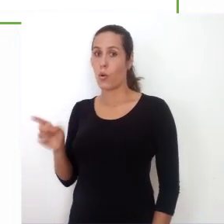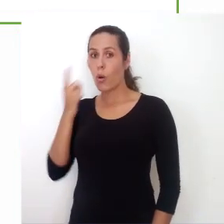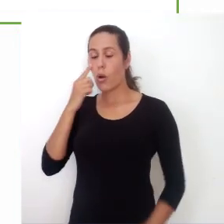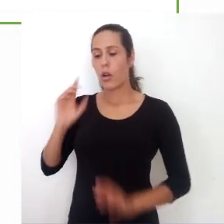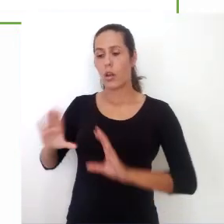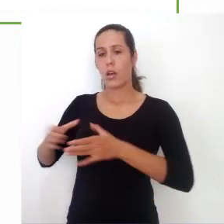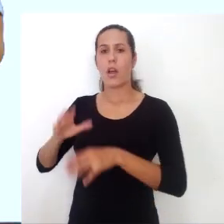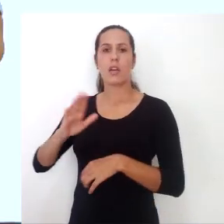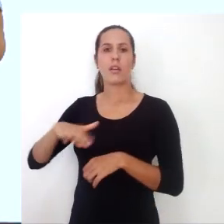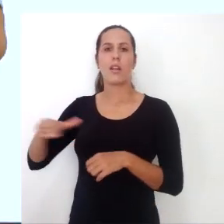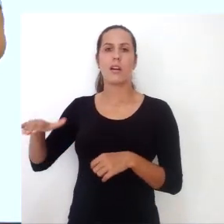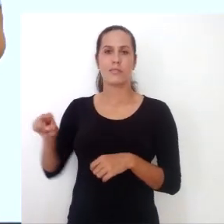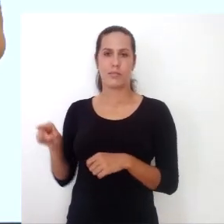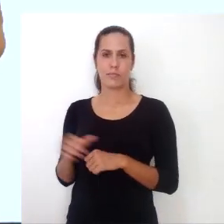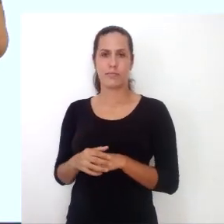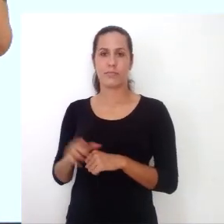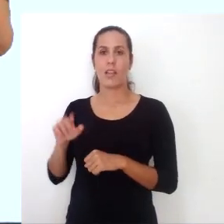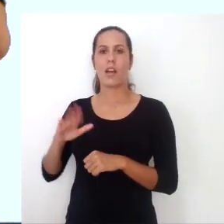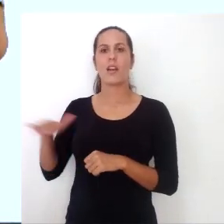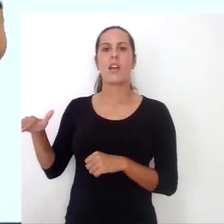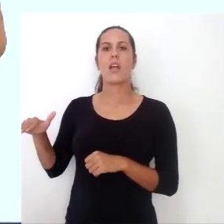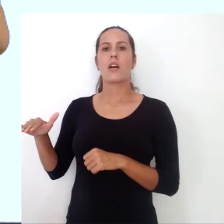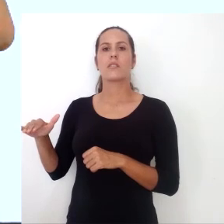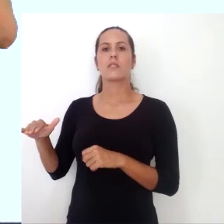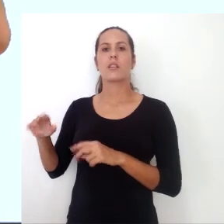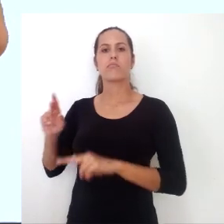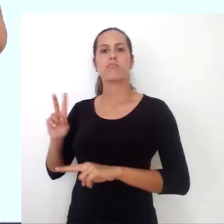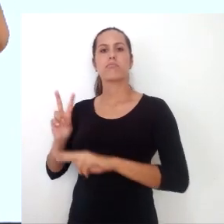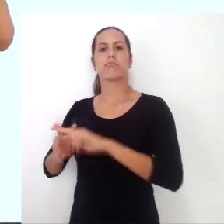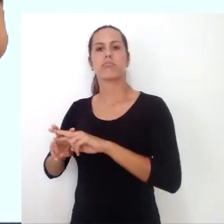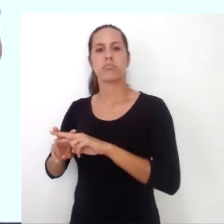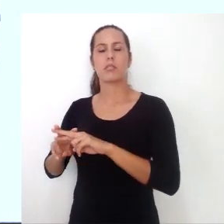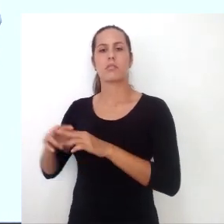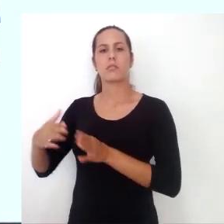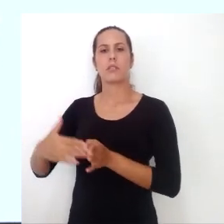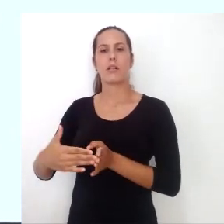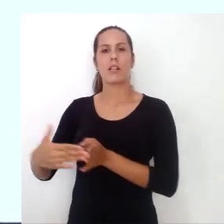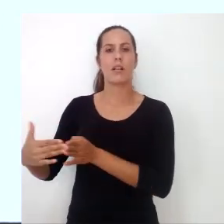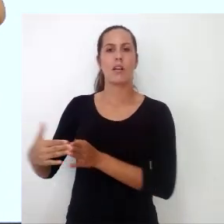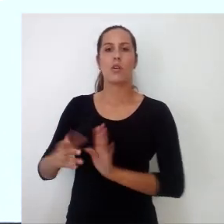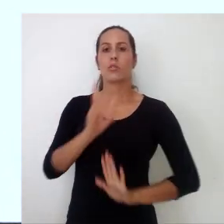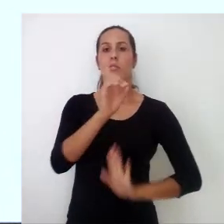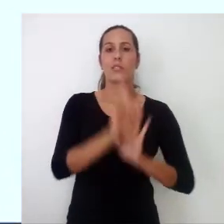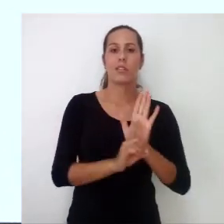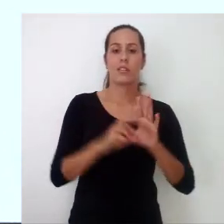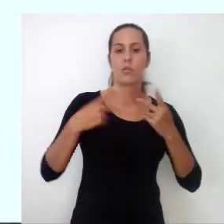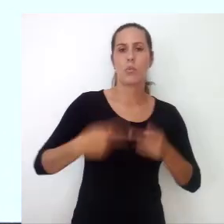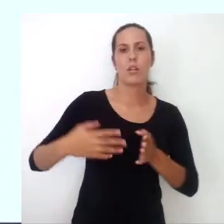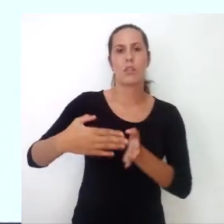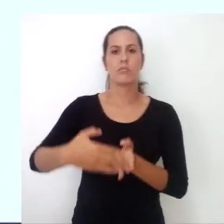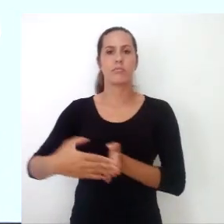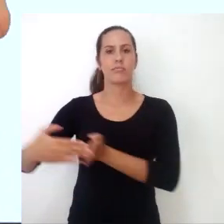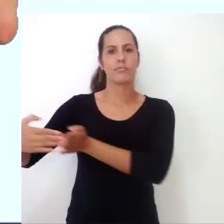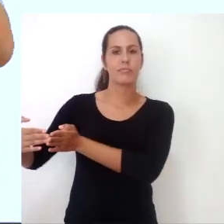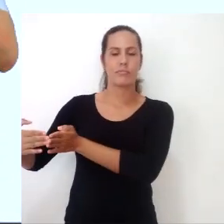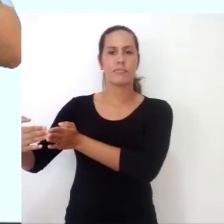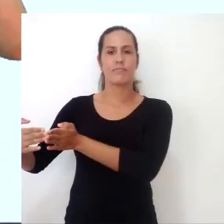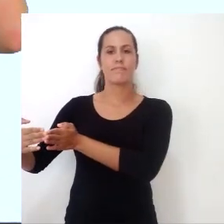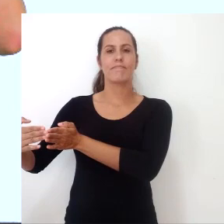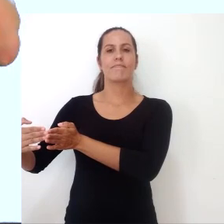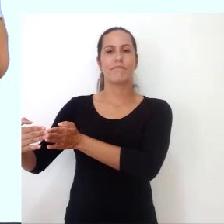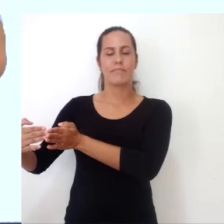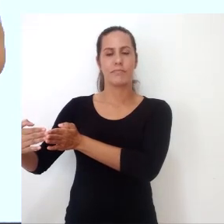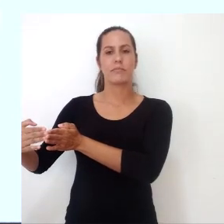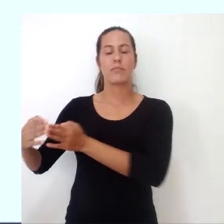veja só, a criança sendo tolhida da sua dignidade, do seu direito de ser criança. A guerra,